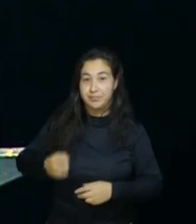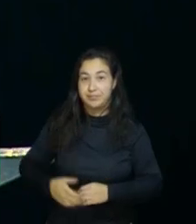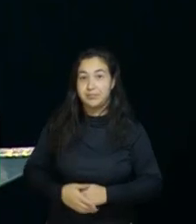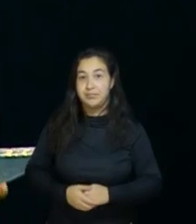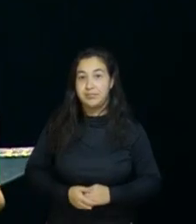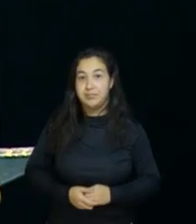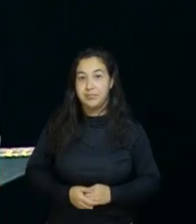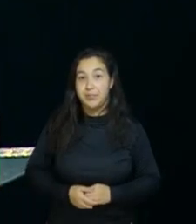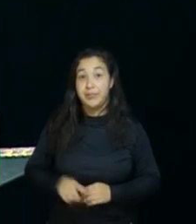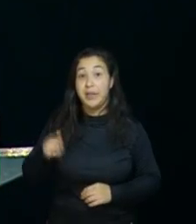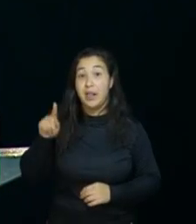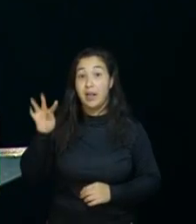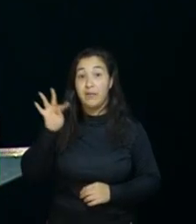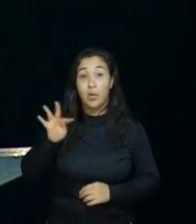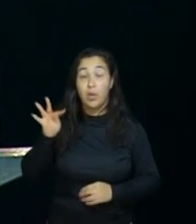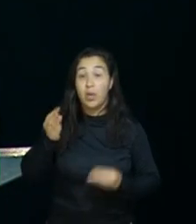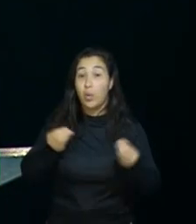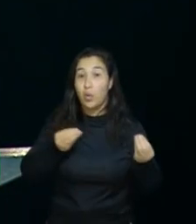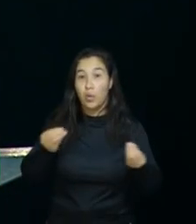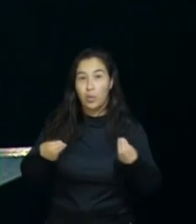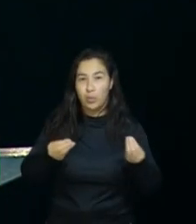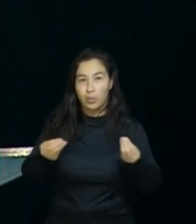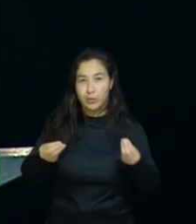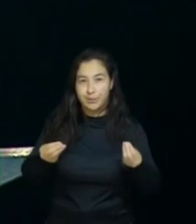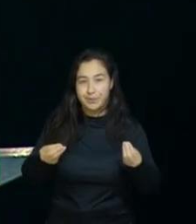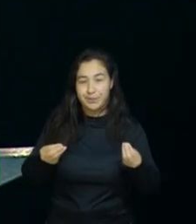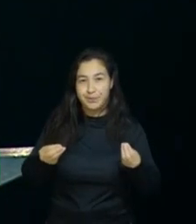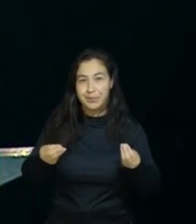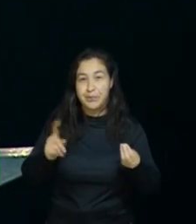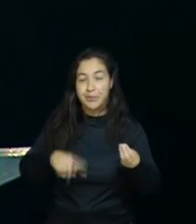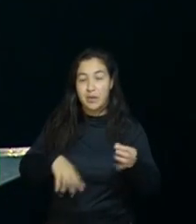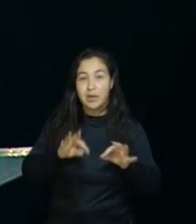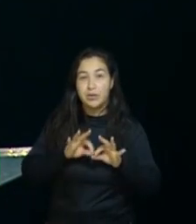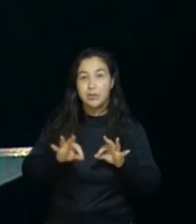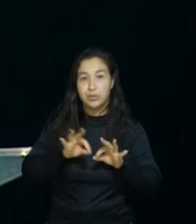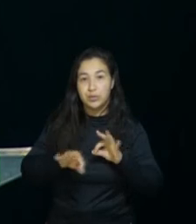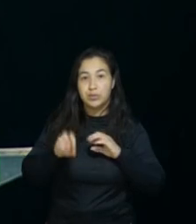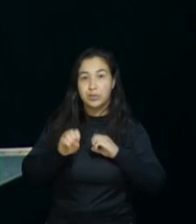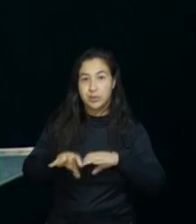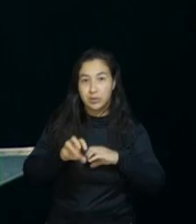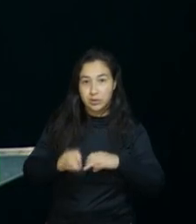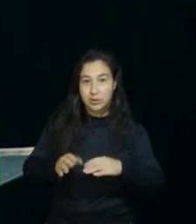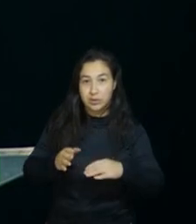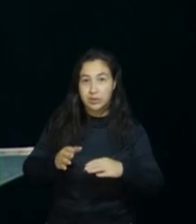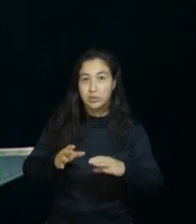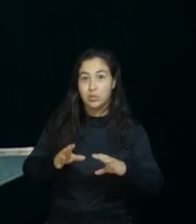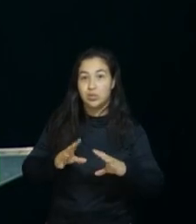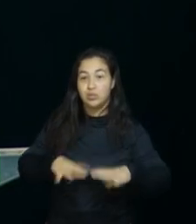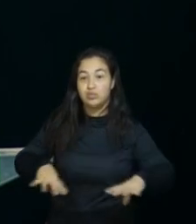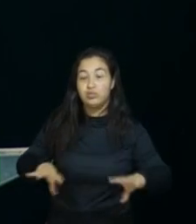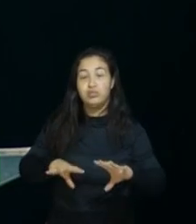A universidade é uma universidade, é uma instituição de ensino comunitária ligada ao sistema ACAF